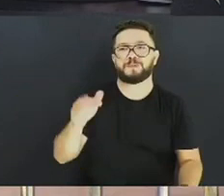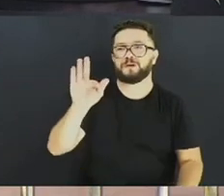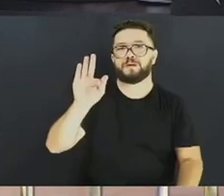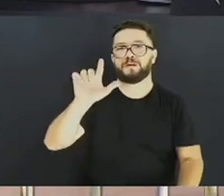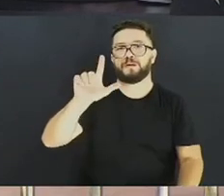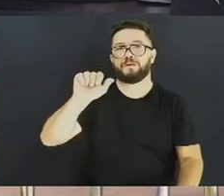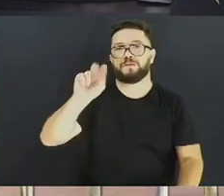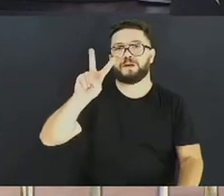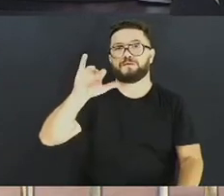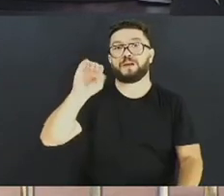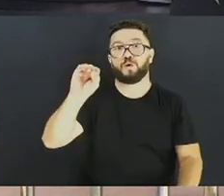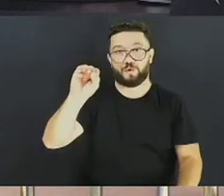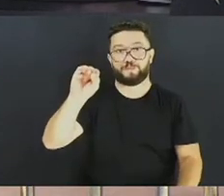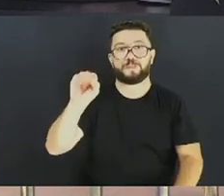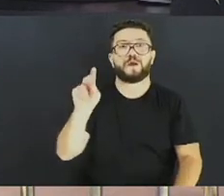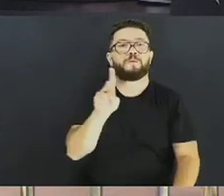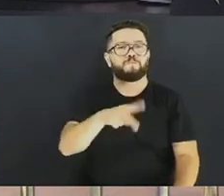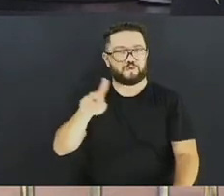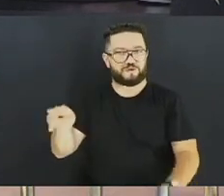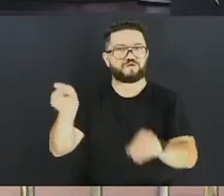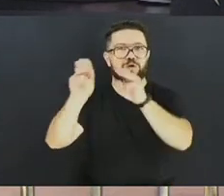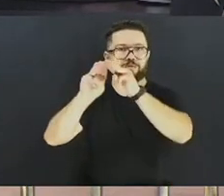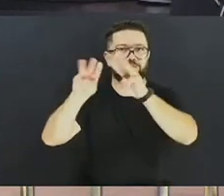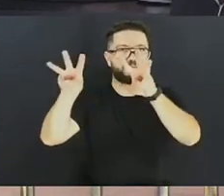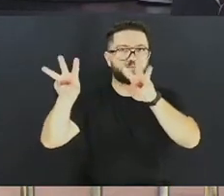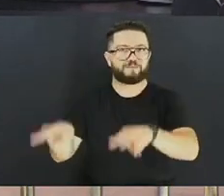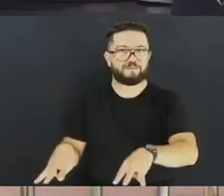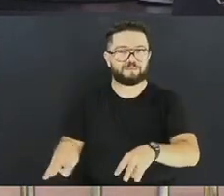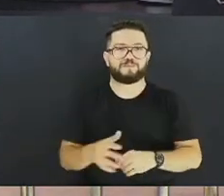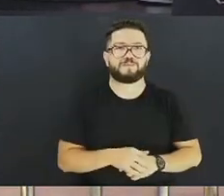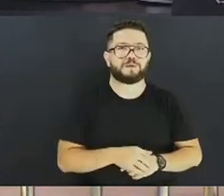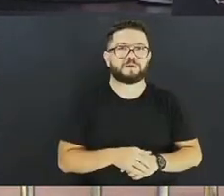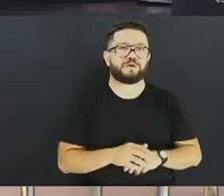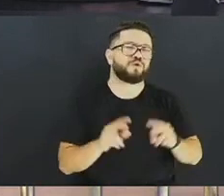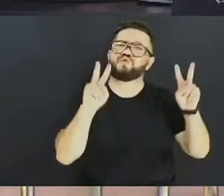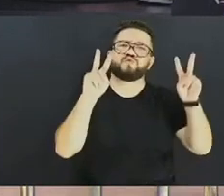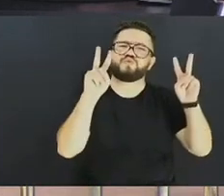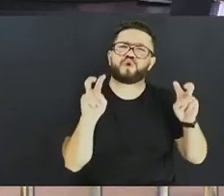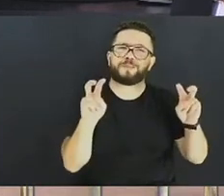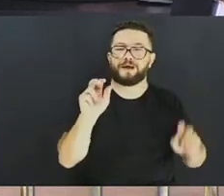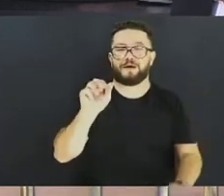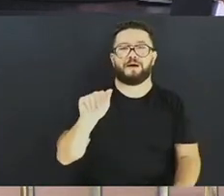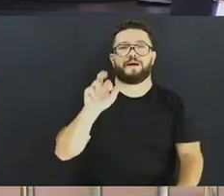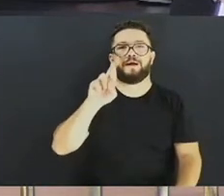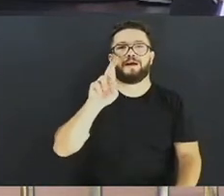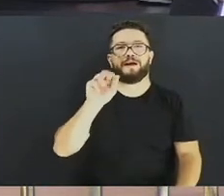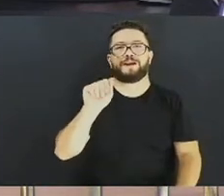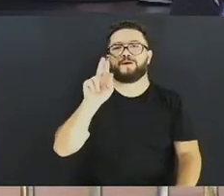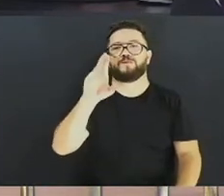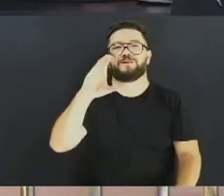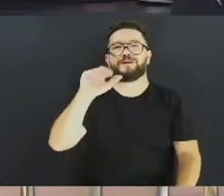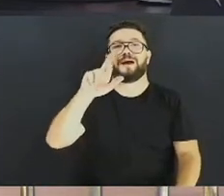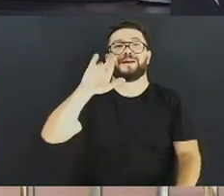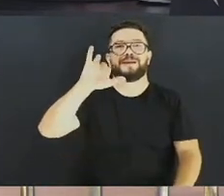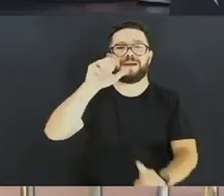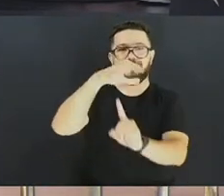Paraná, que vai discorrer sobre o tema Araucária, um bem ambiental, social e econômico. Convidamos o